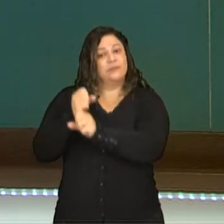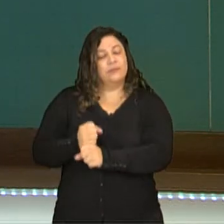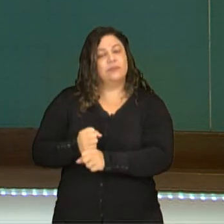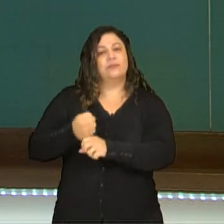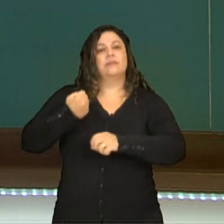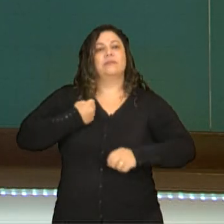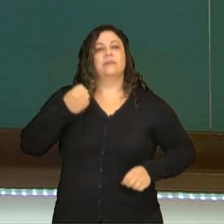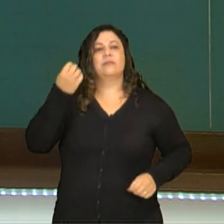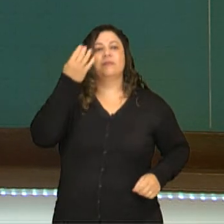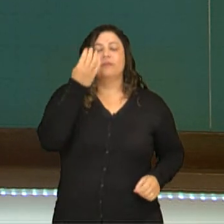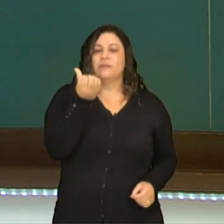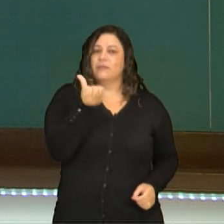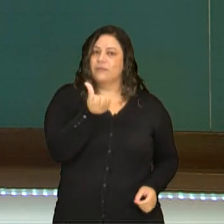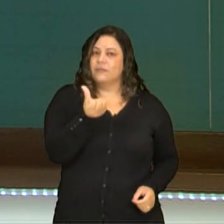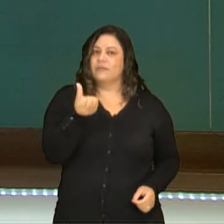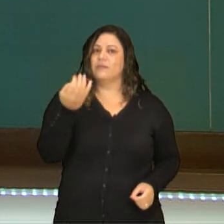números,